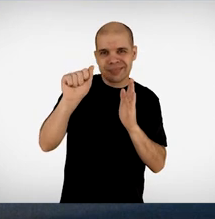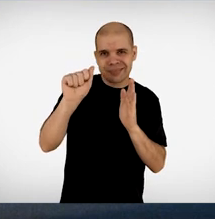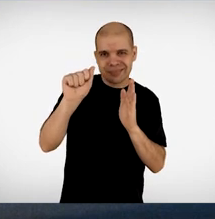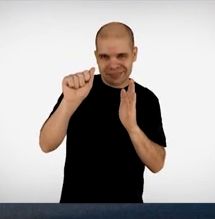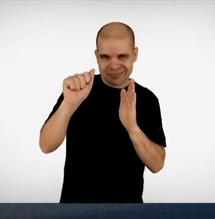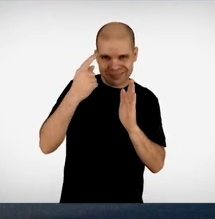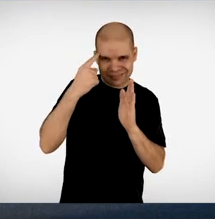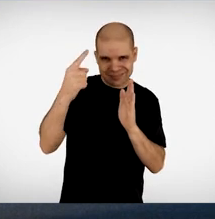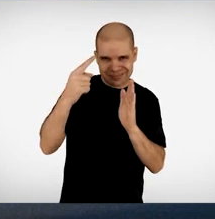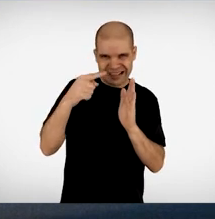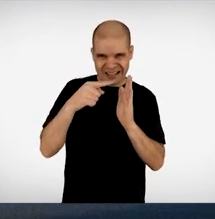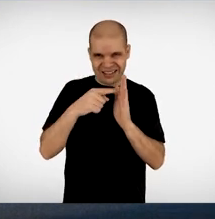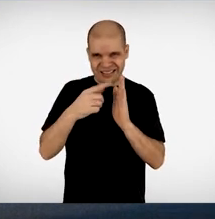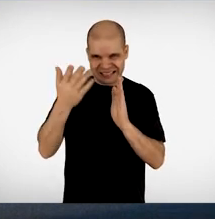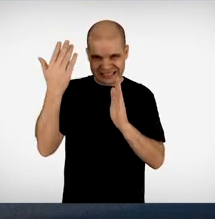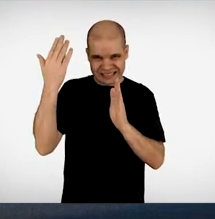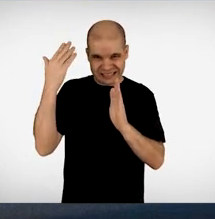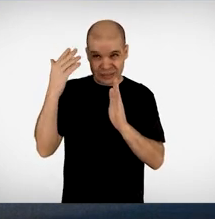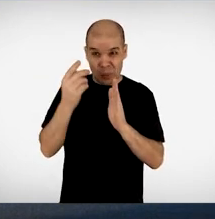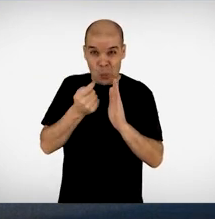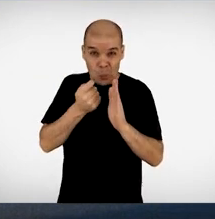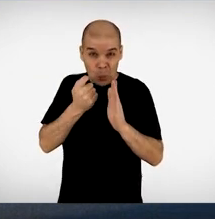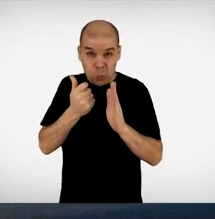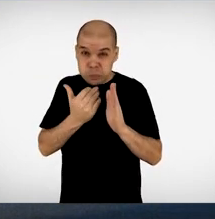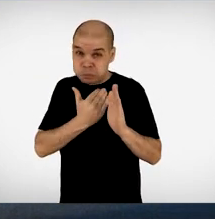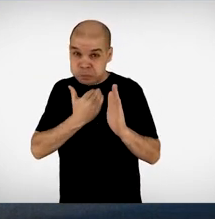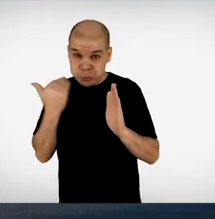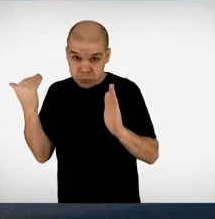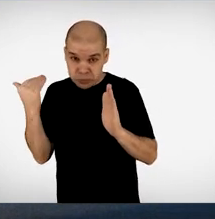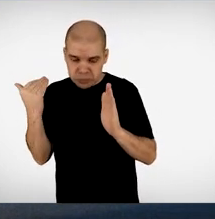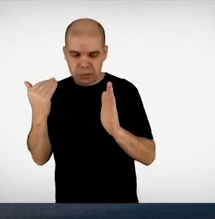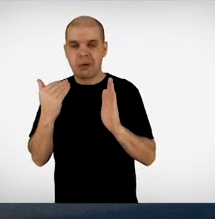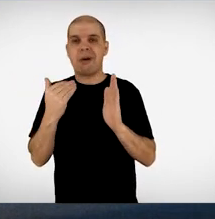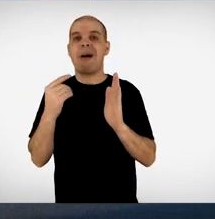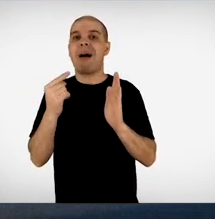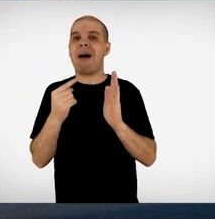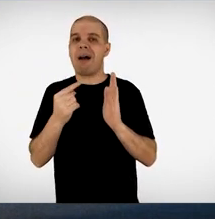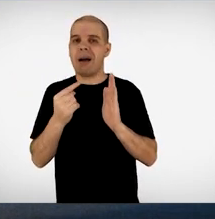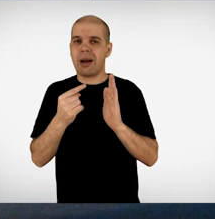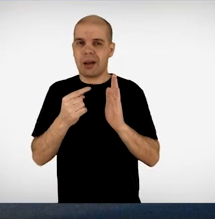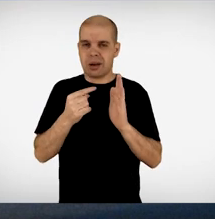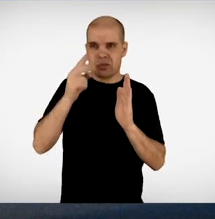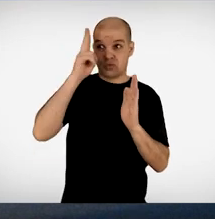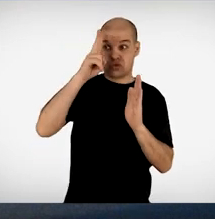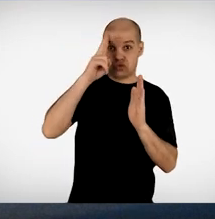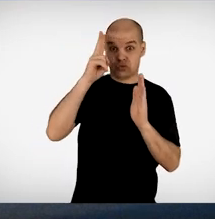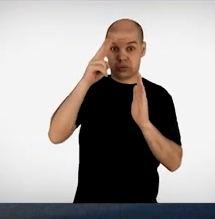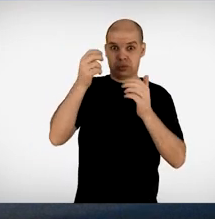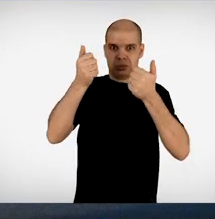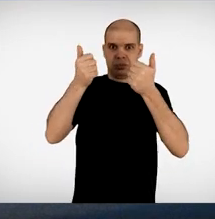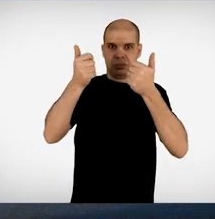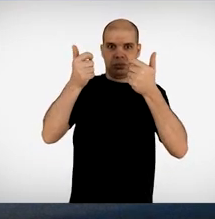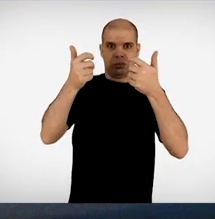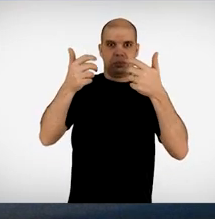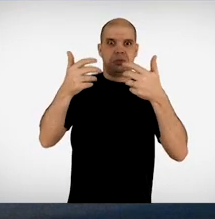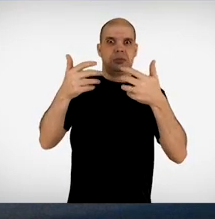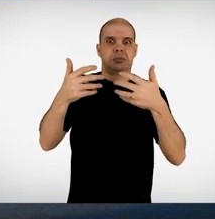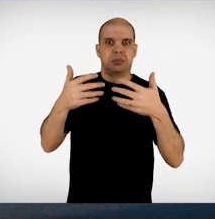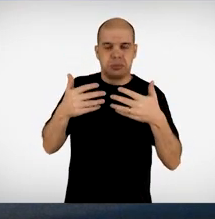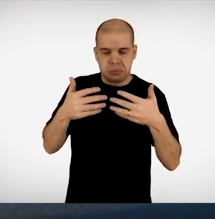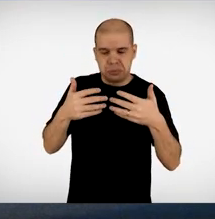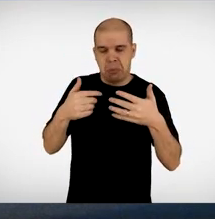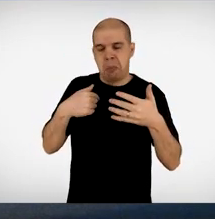história dela, que ela sofreu aquele atentado, tem uma frasezinha que ela fala assim, eu vou contar a minha história, não porque ela é excepcional, mas porque ela não